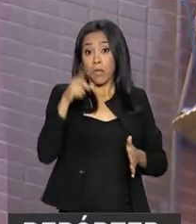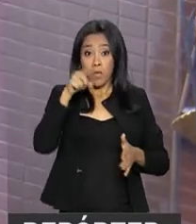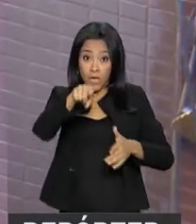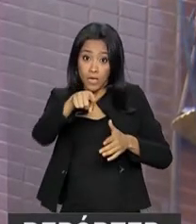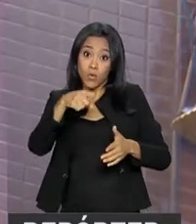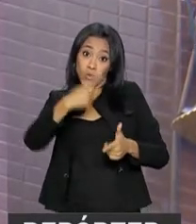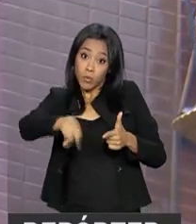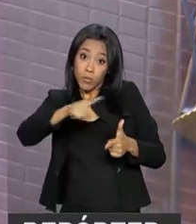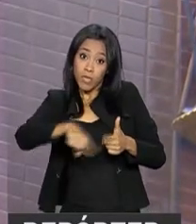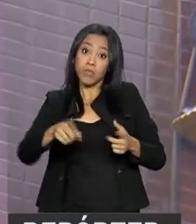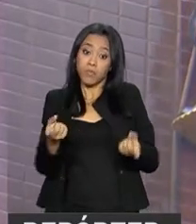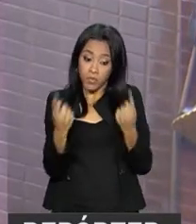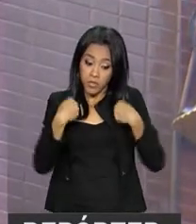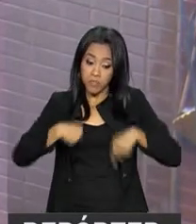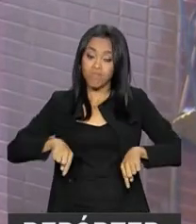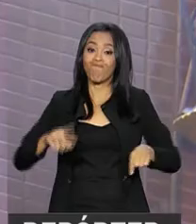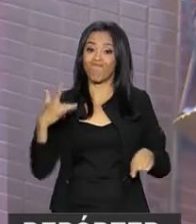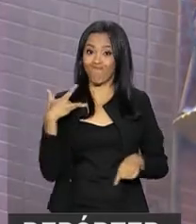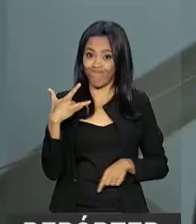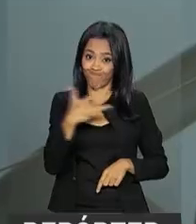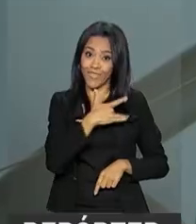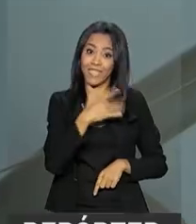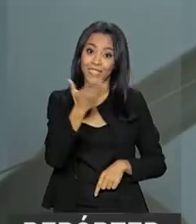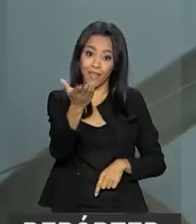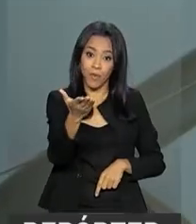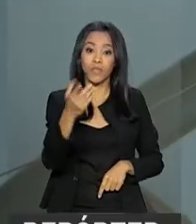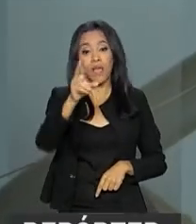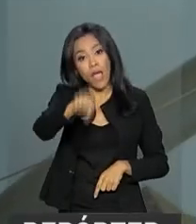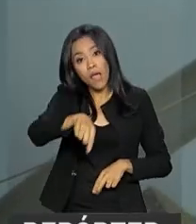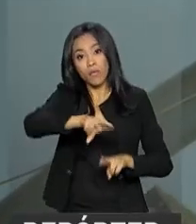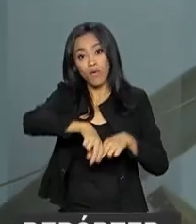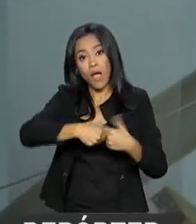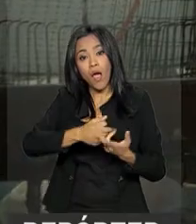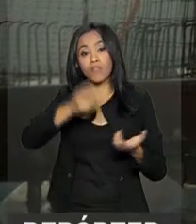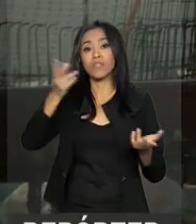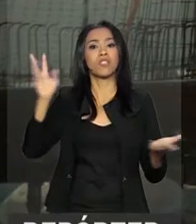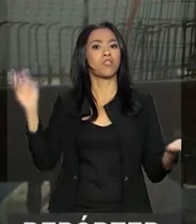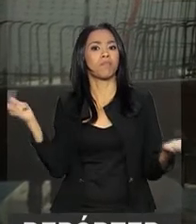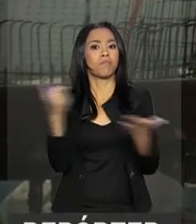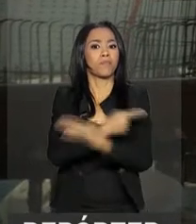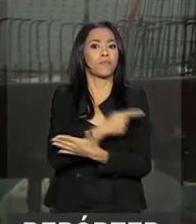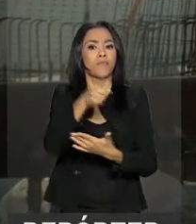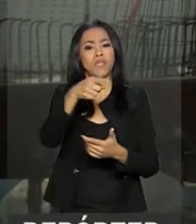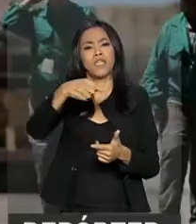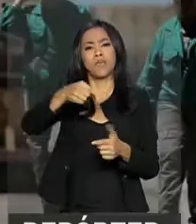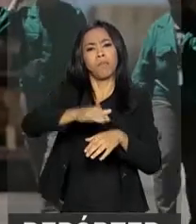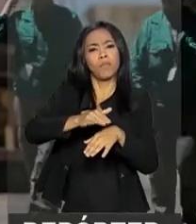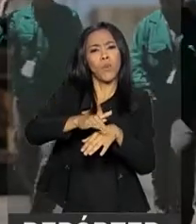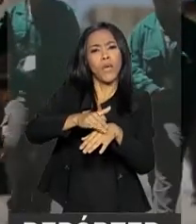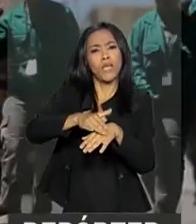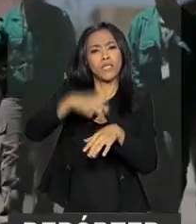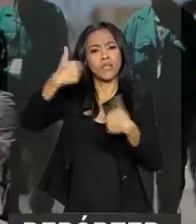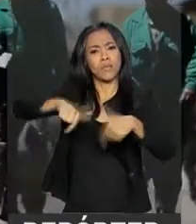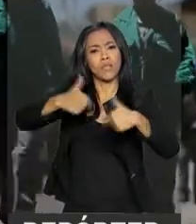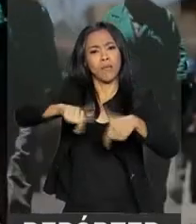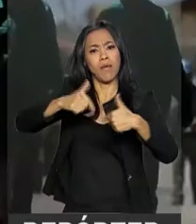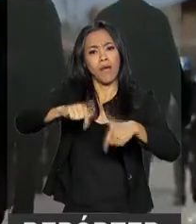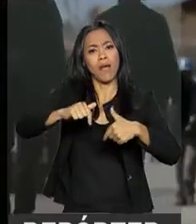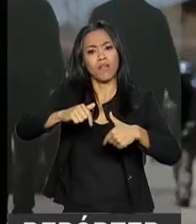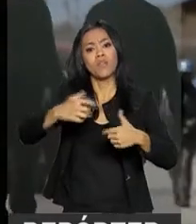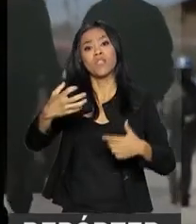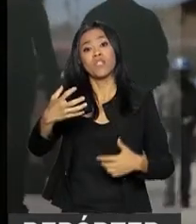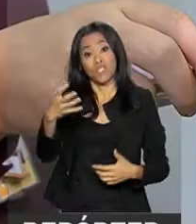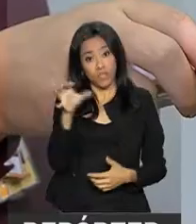danos à saúde física dos trabalhadores brasileiros, decorrentes de acidentes e doenças do trabalho, têm um impacto direto